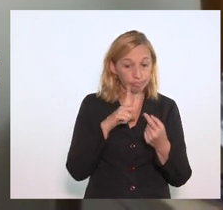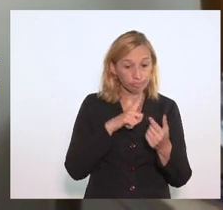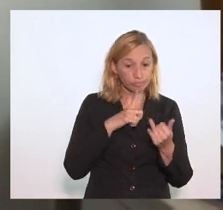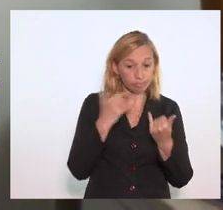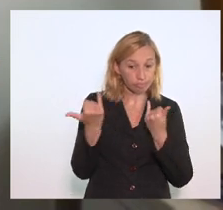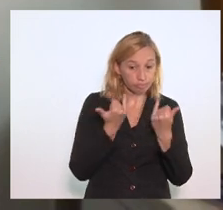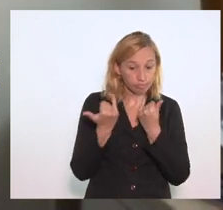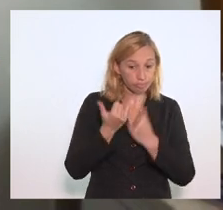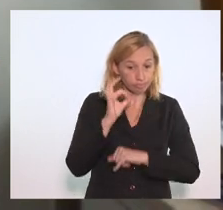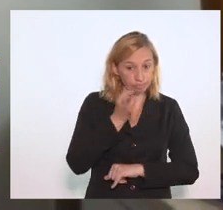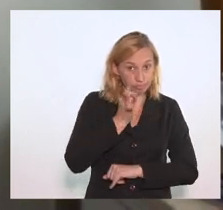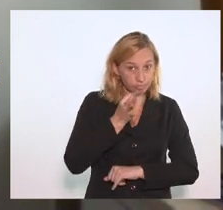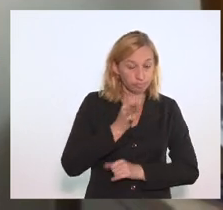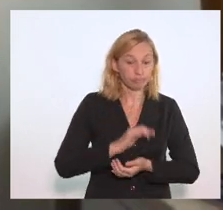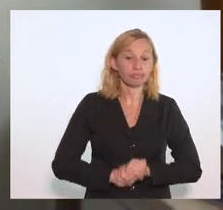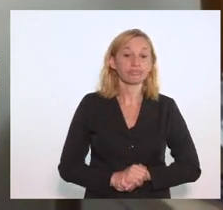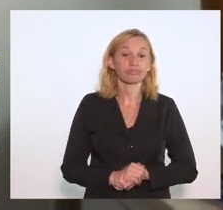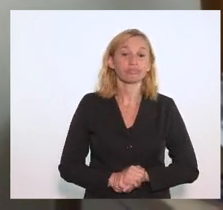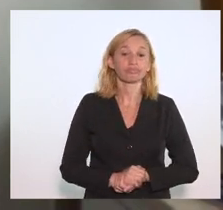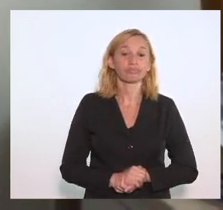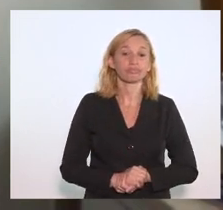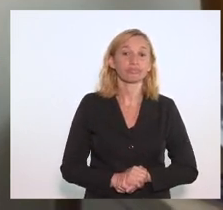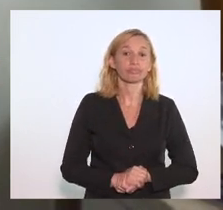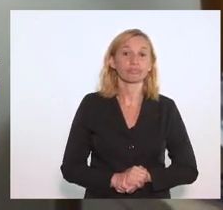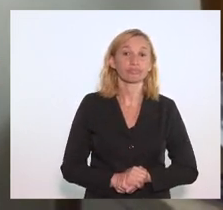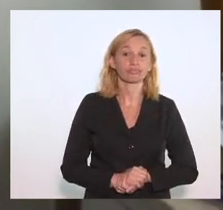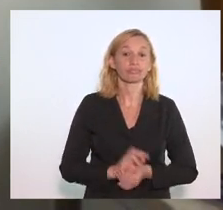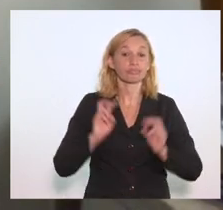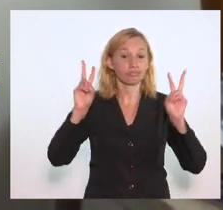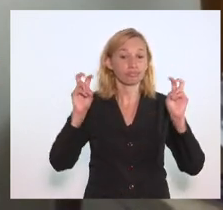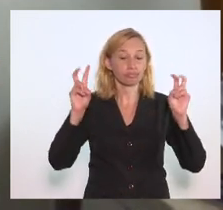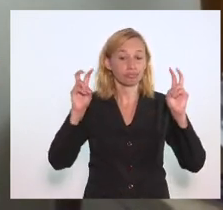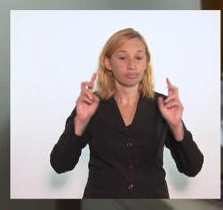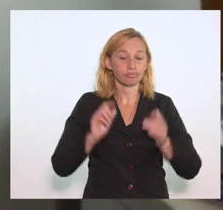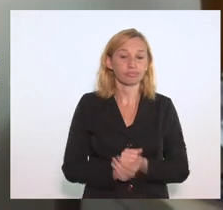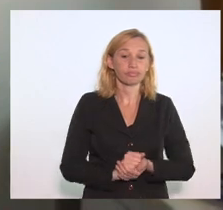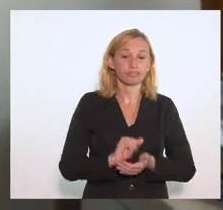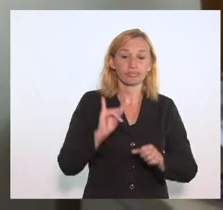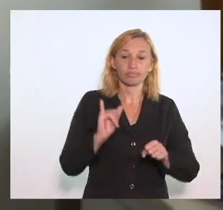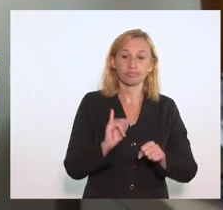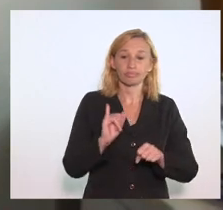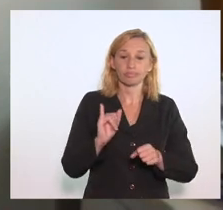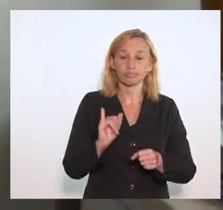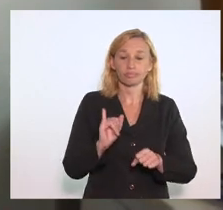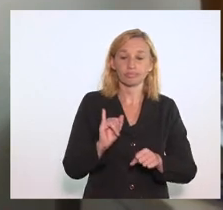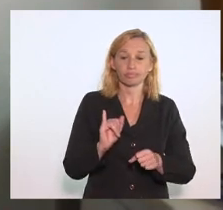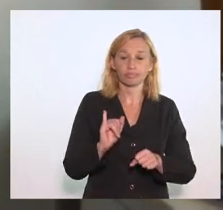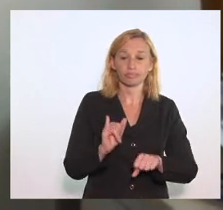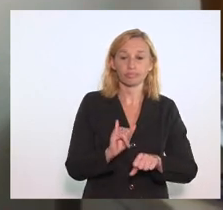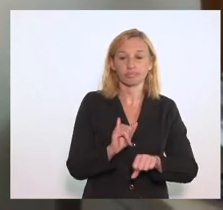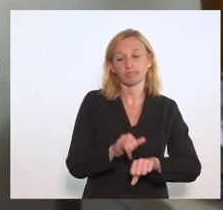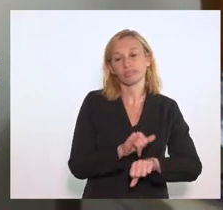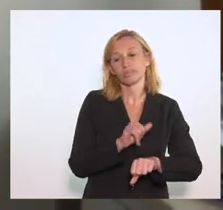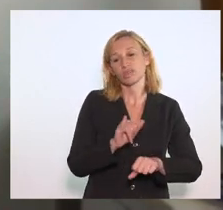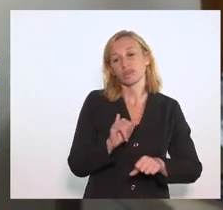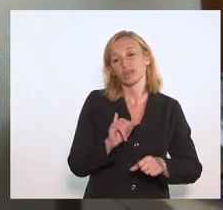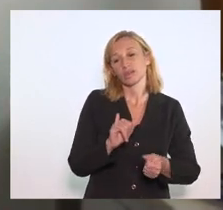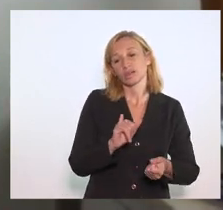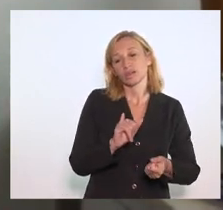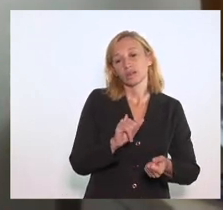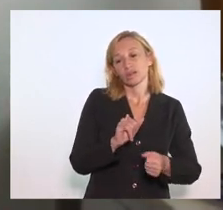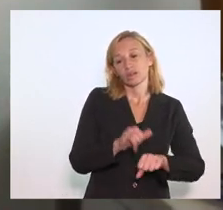informações devidas, a questão das operações Lava Jato da Petrobras, que devolveram aos